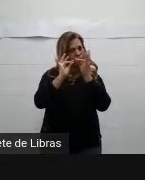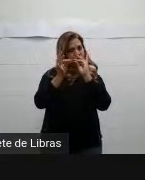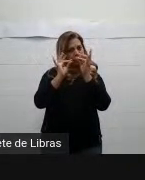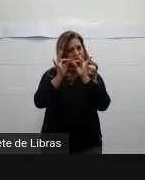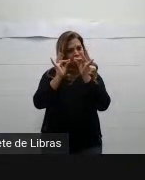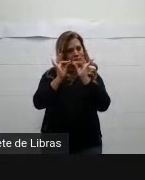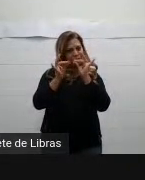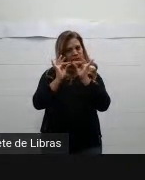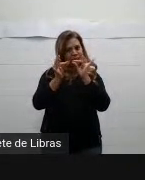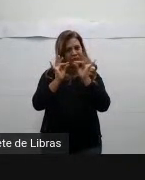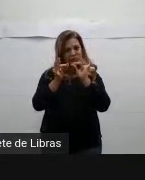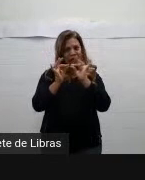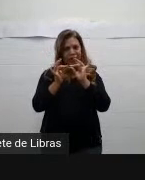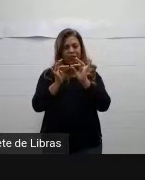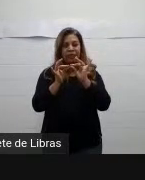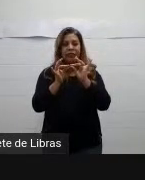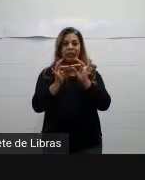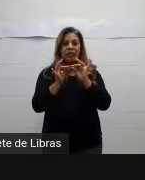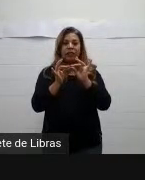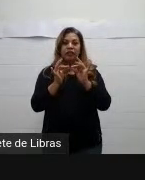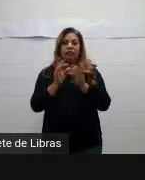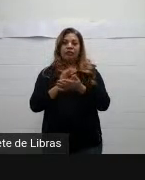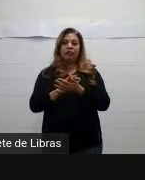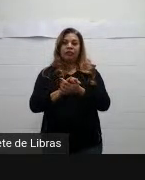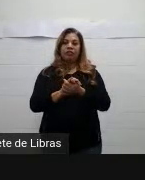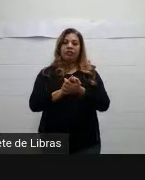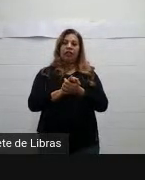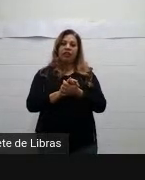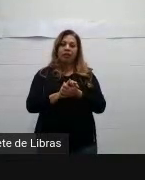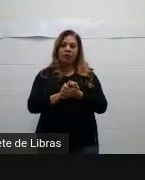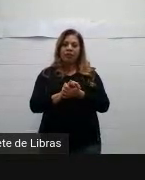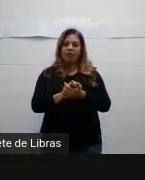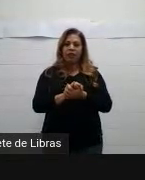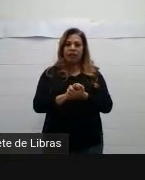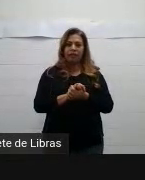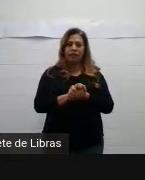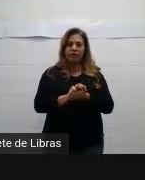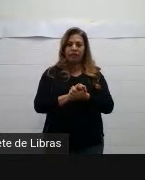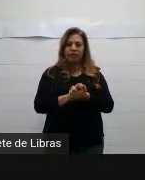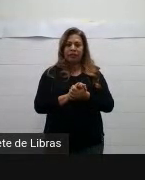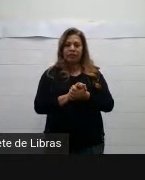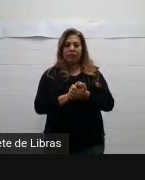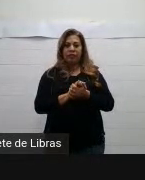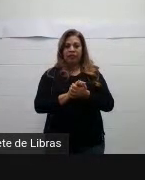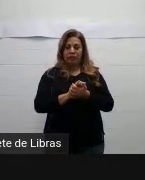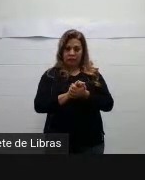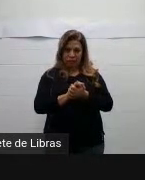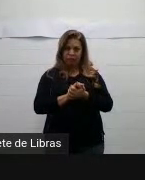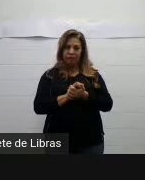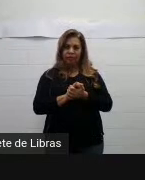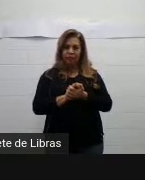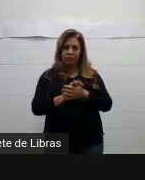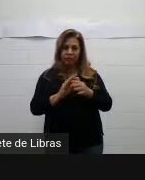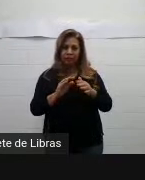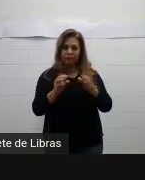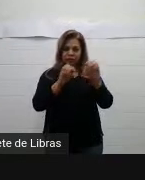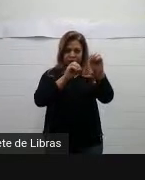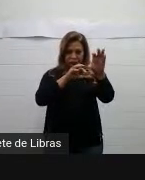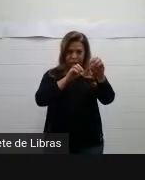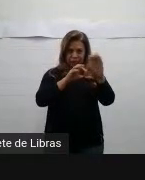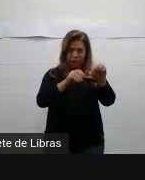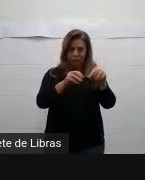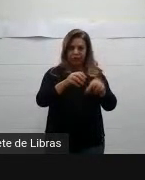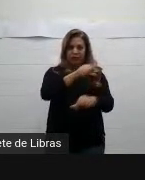gente ensinava o pessoal do coletivo Sala de Reboco, contribuiu muito nesse sentido, e então eles ensinavam os